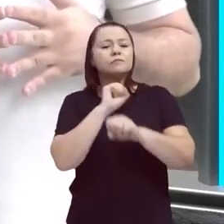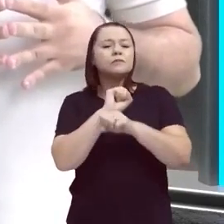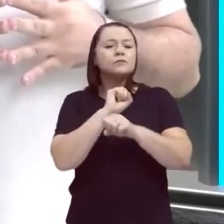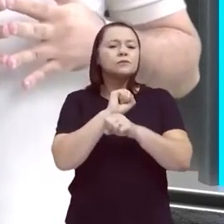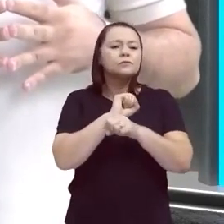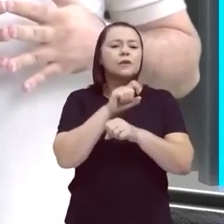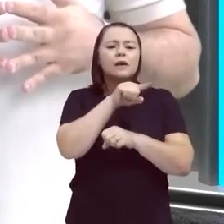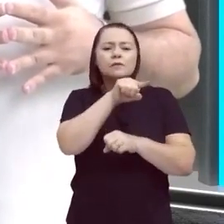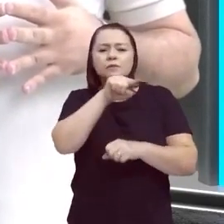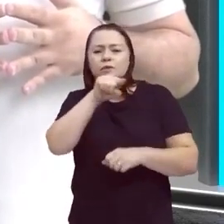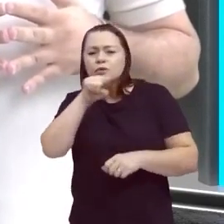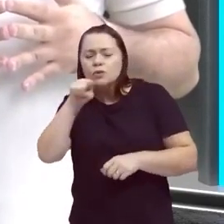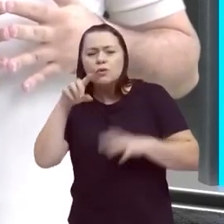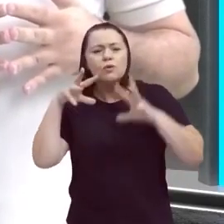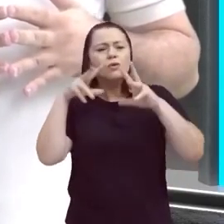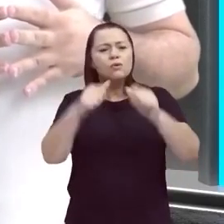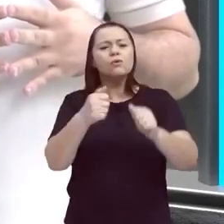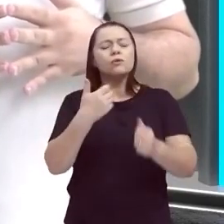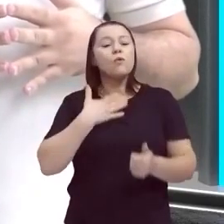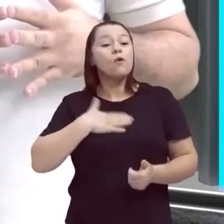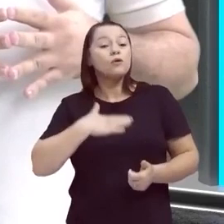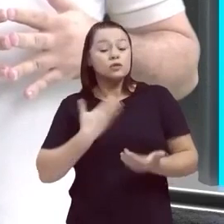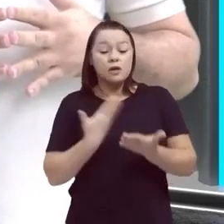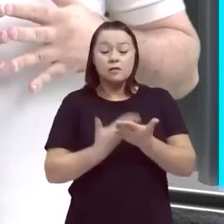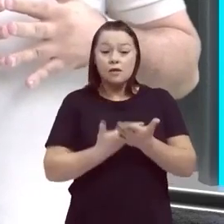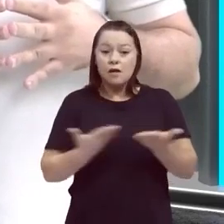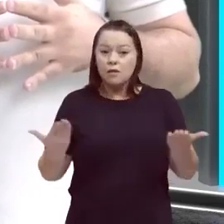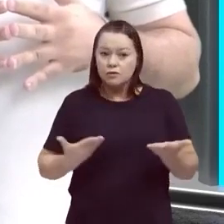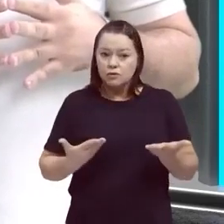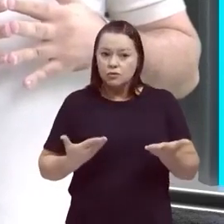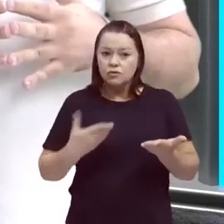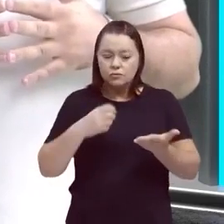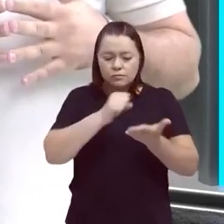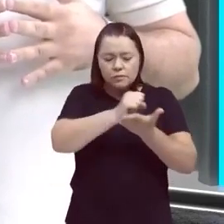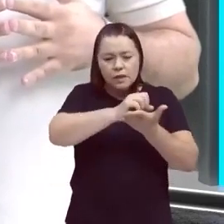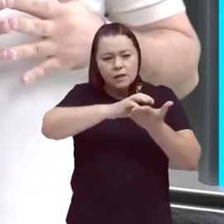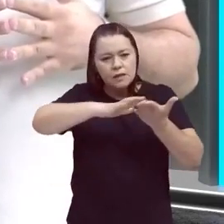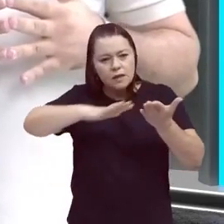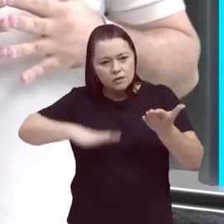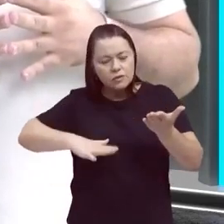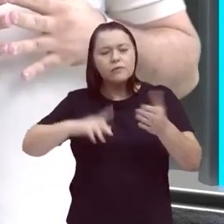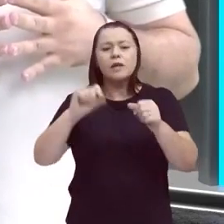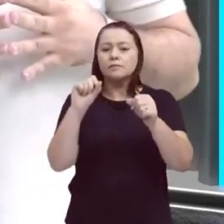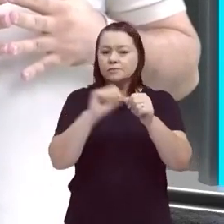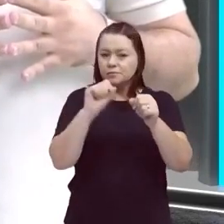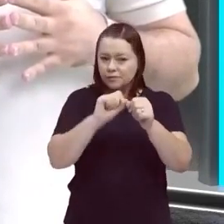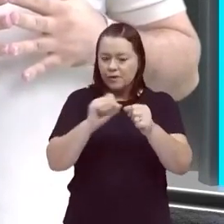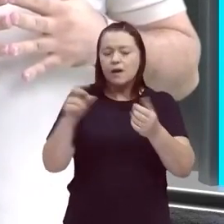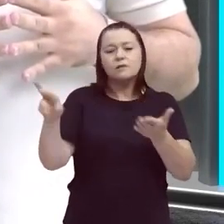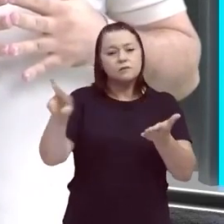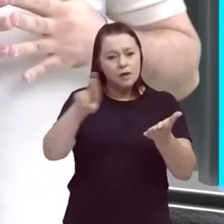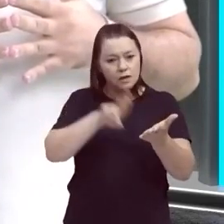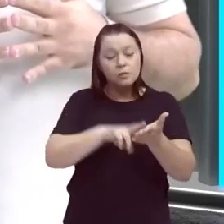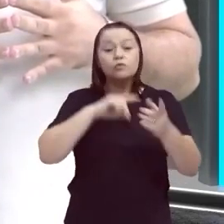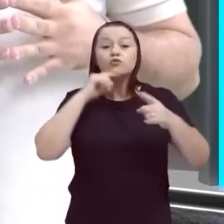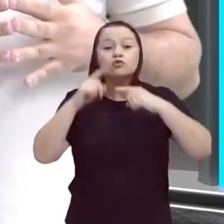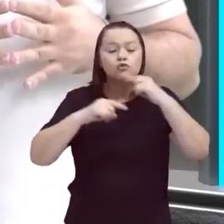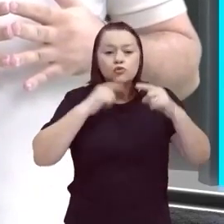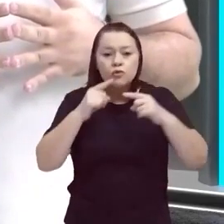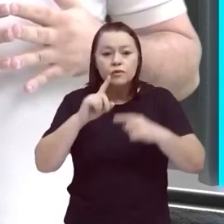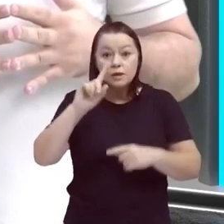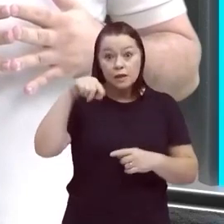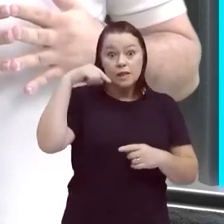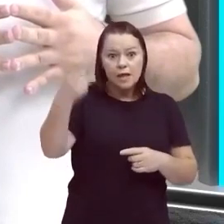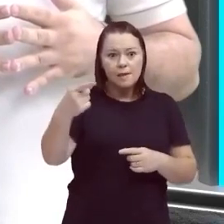hoje. Pegue os exercícios, faça, tá certo? Tire todas as suas dúvidas e nos vemos aonde? Na